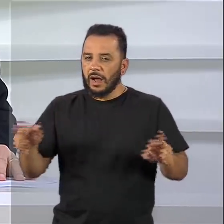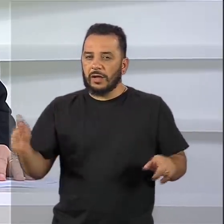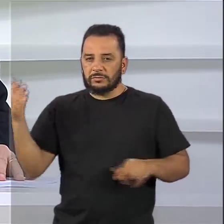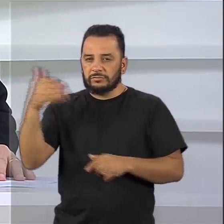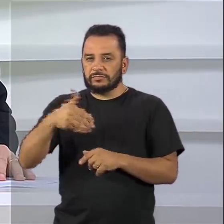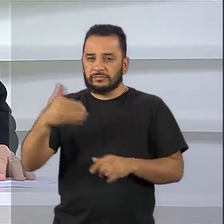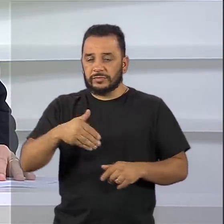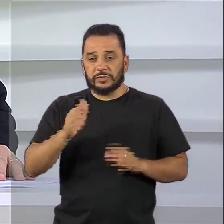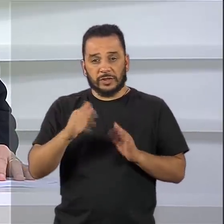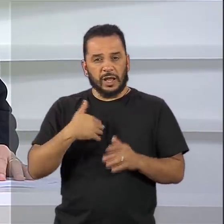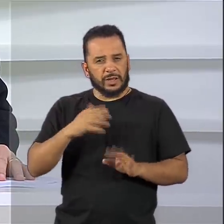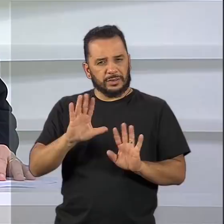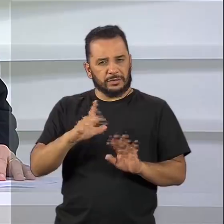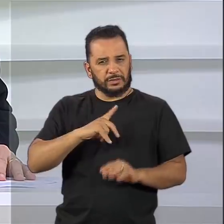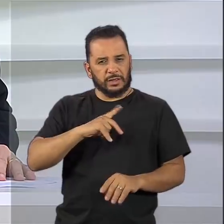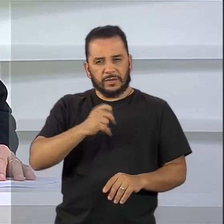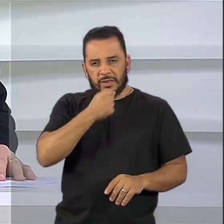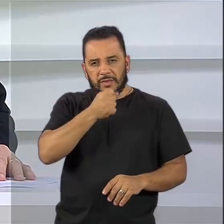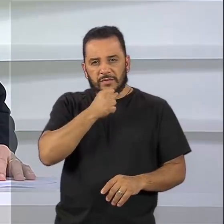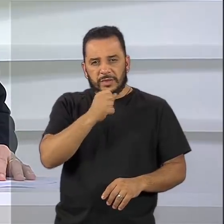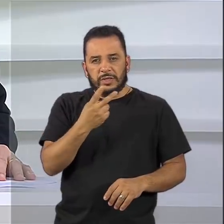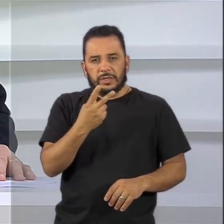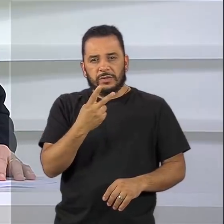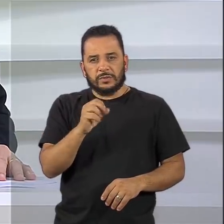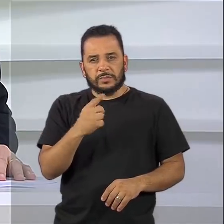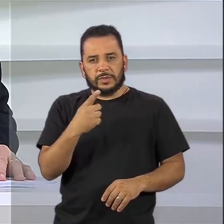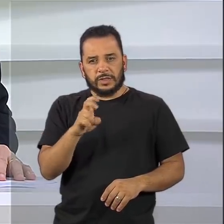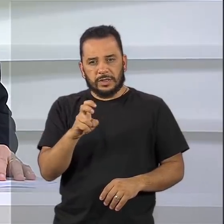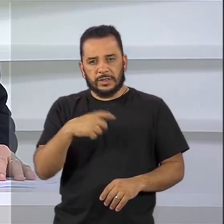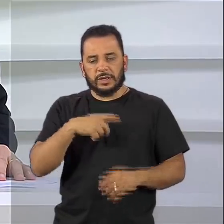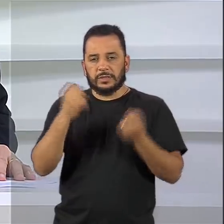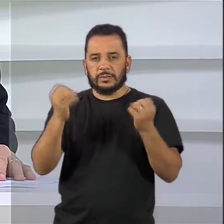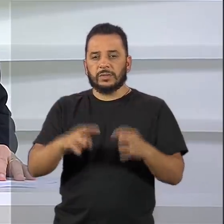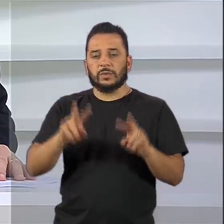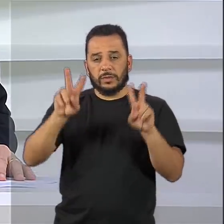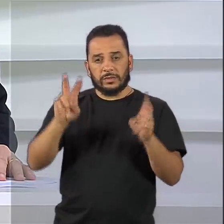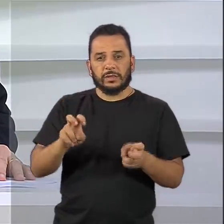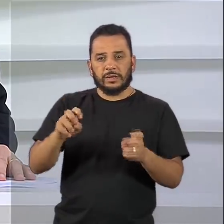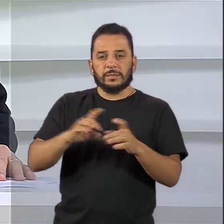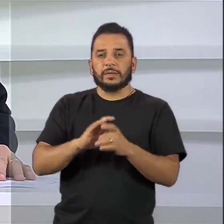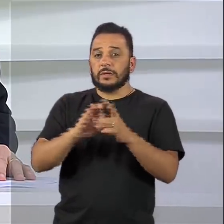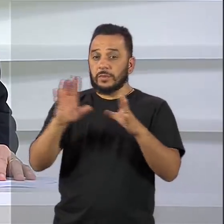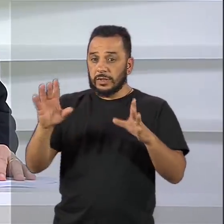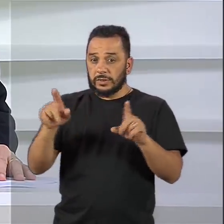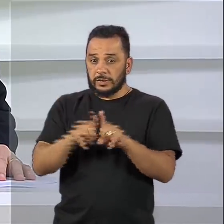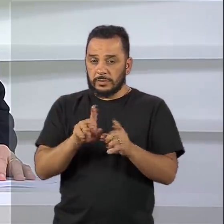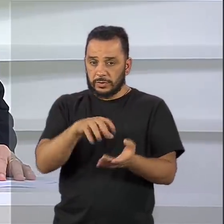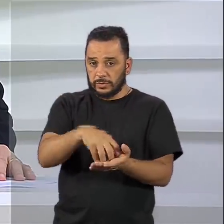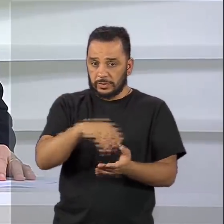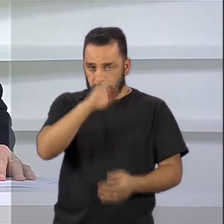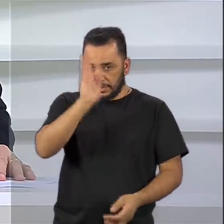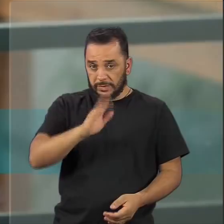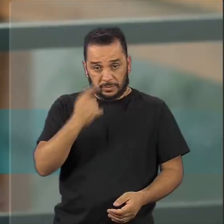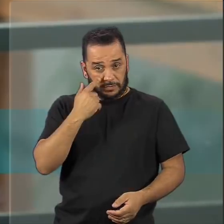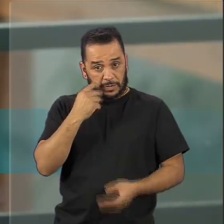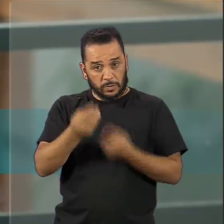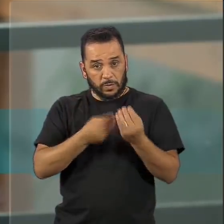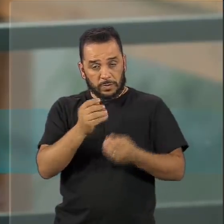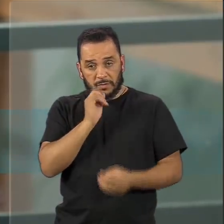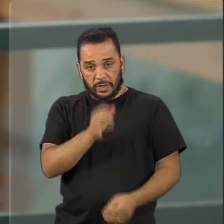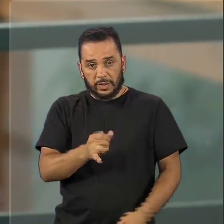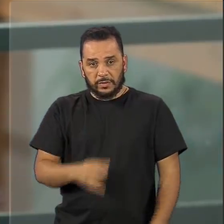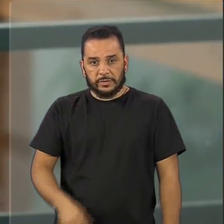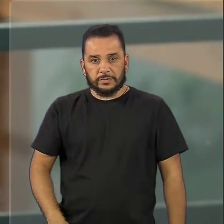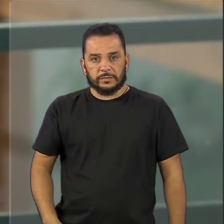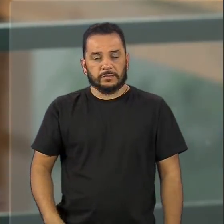em 2015, o Cláudio falou sobre democracia e instituições no Brasil. Vamos ver o que ele falava.